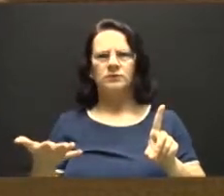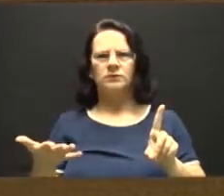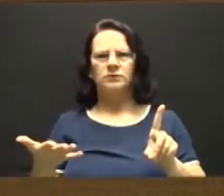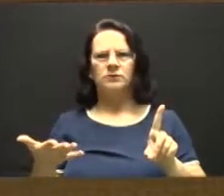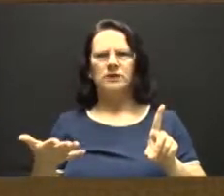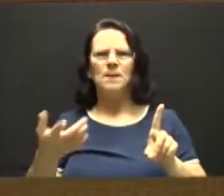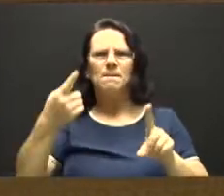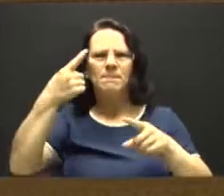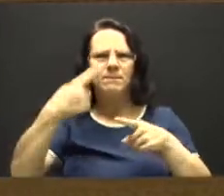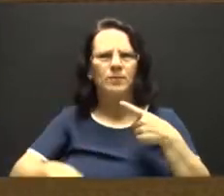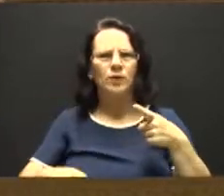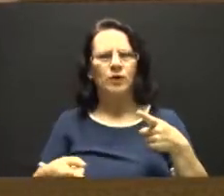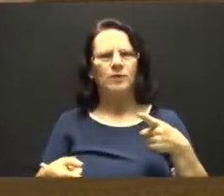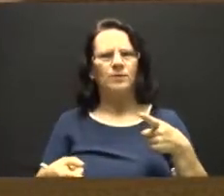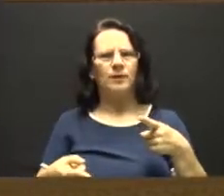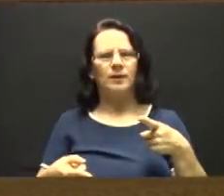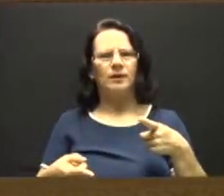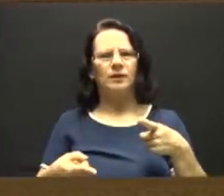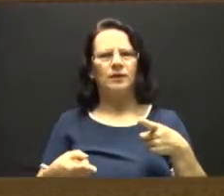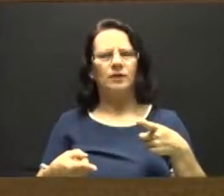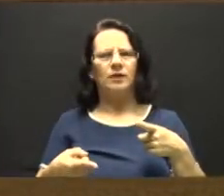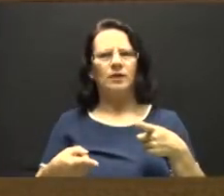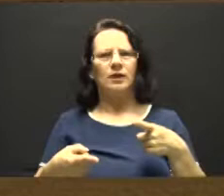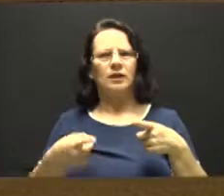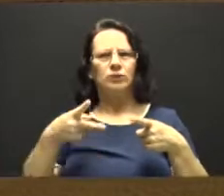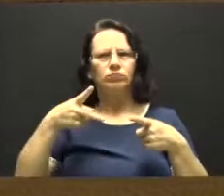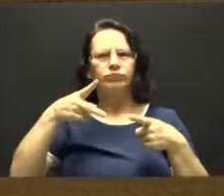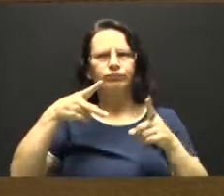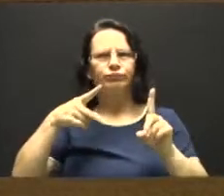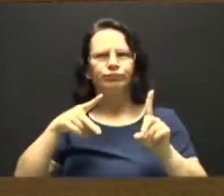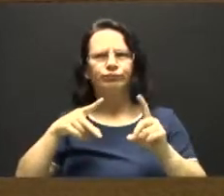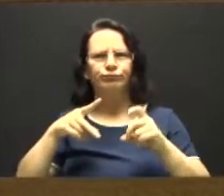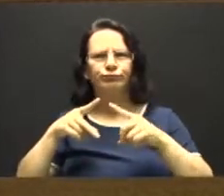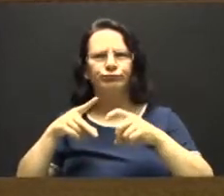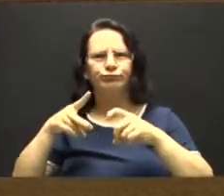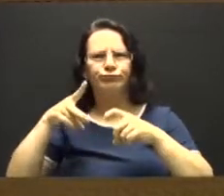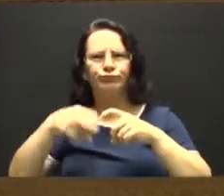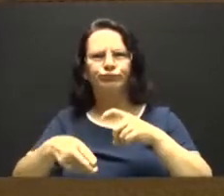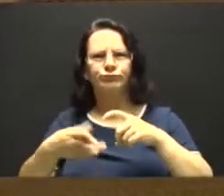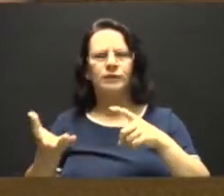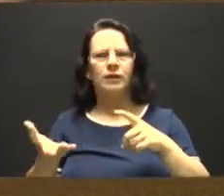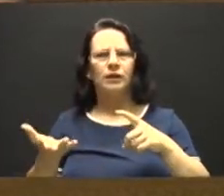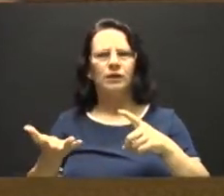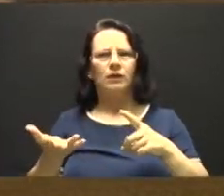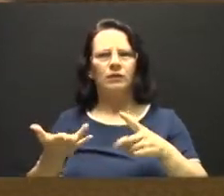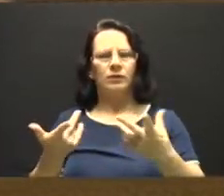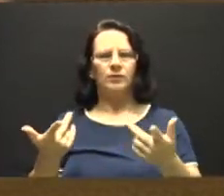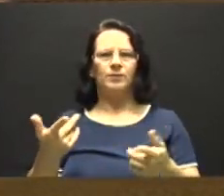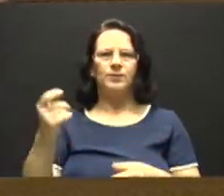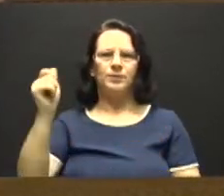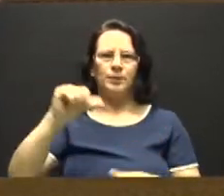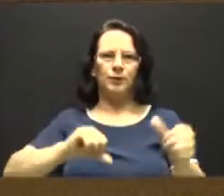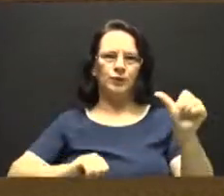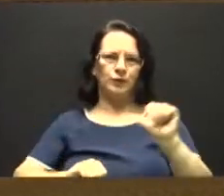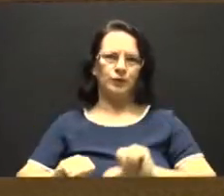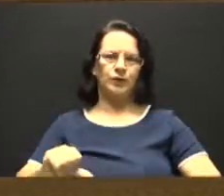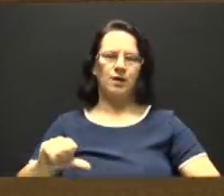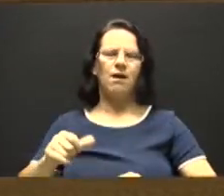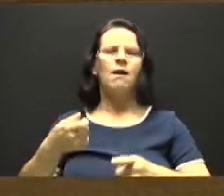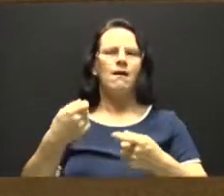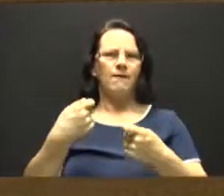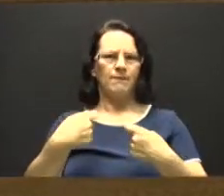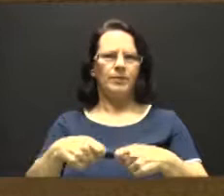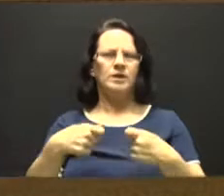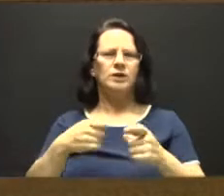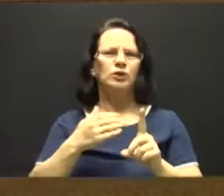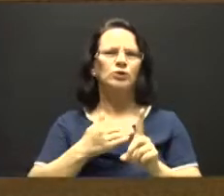proibida cada intervenção sobre os embriões que possa causar algum dano precisa se voltar para